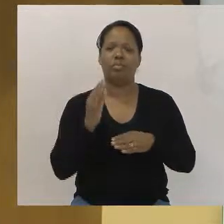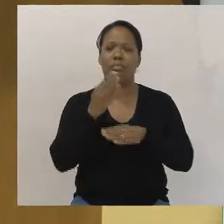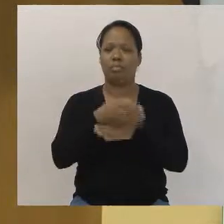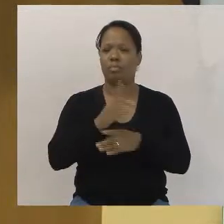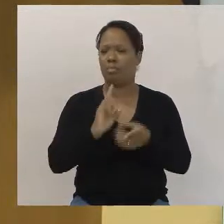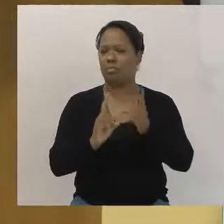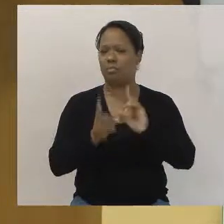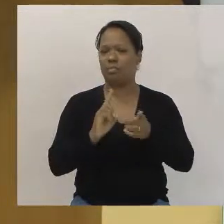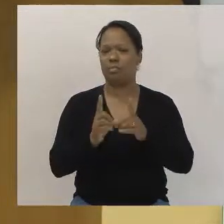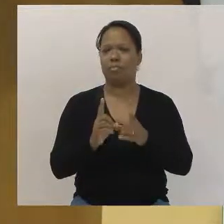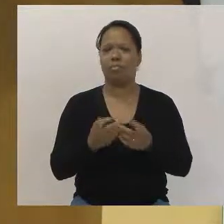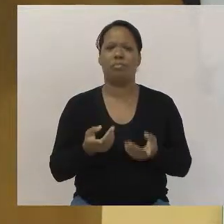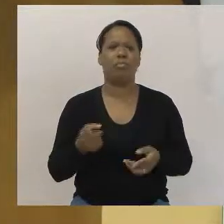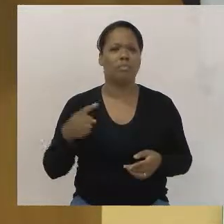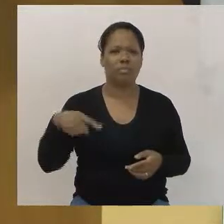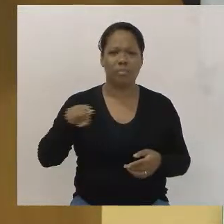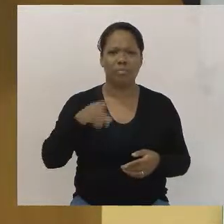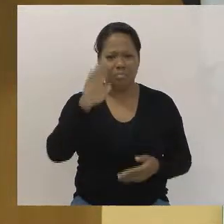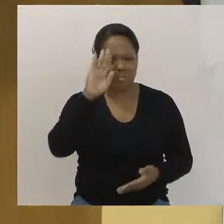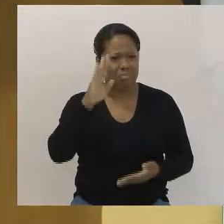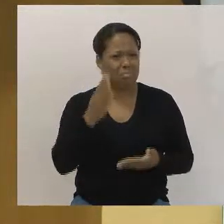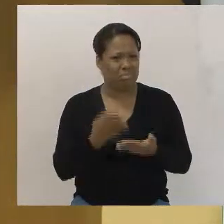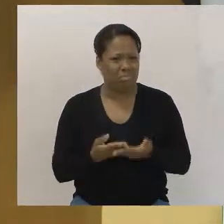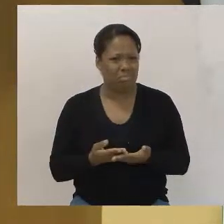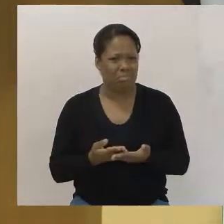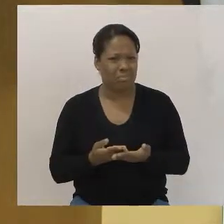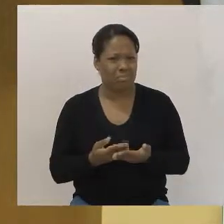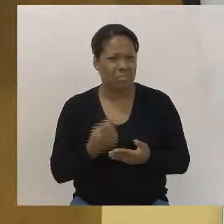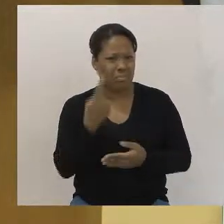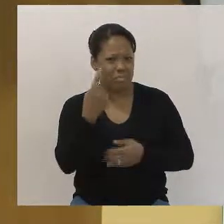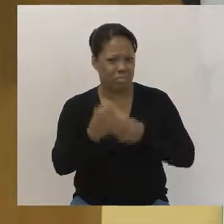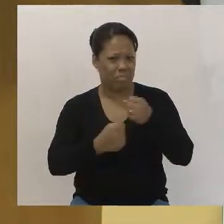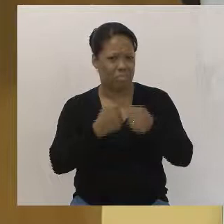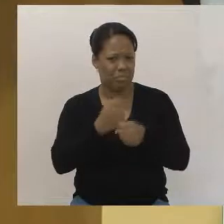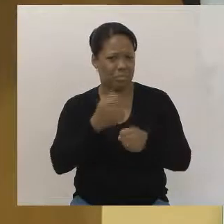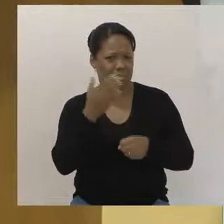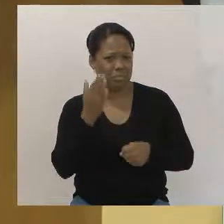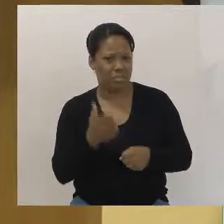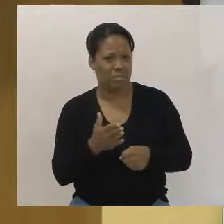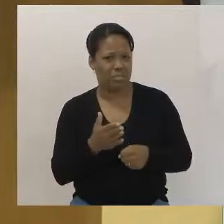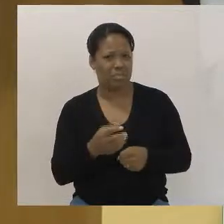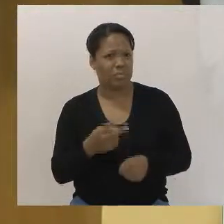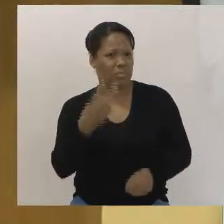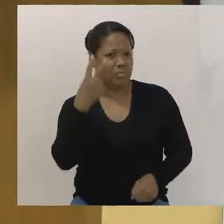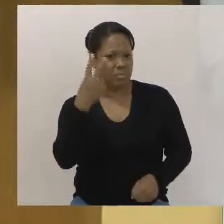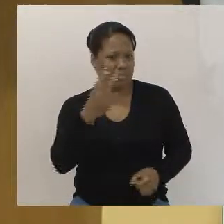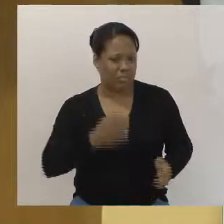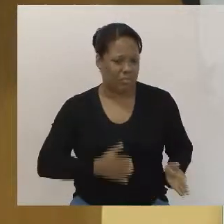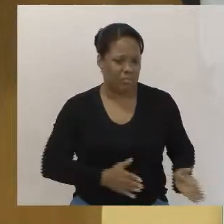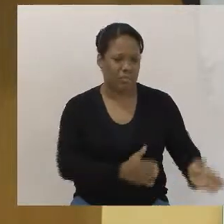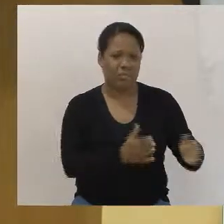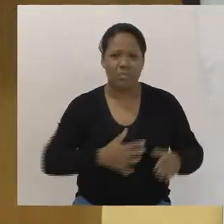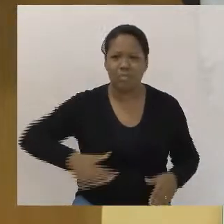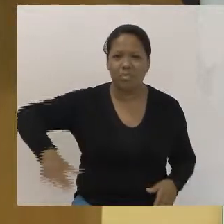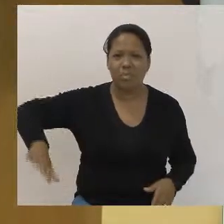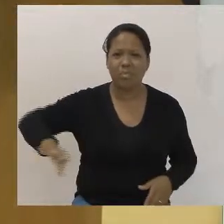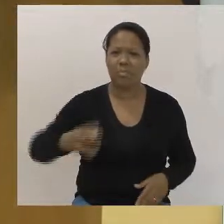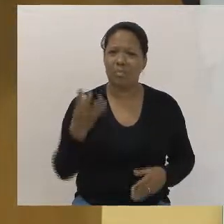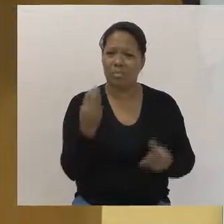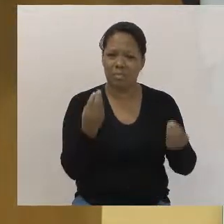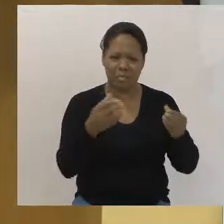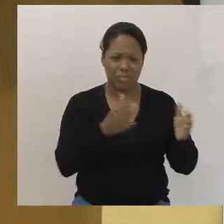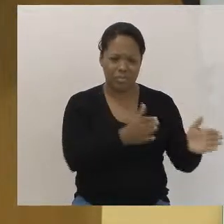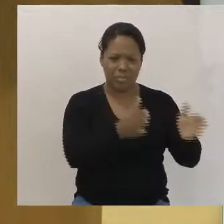adulta vossas excelências acreditaram que o ano e meio se vai duplicar todas as rodovias que